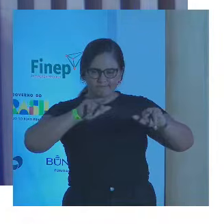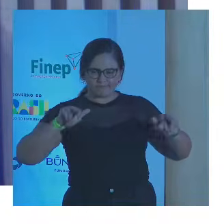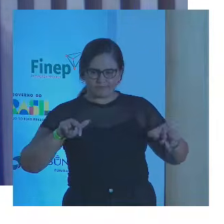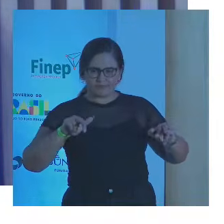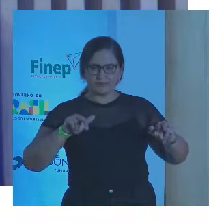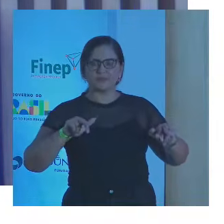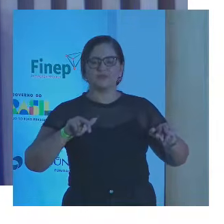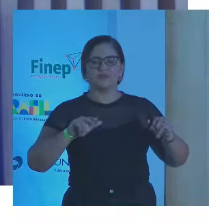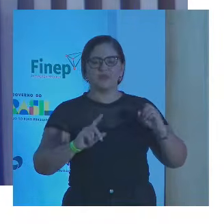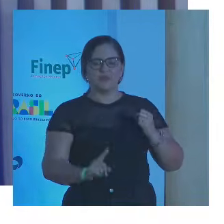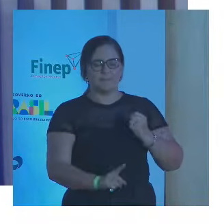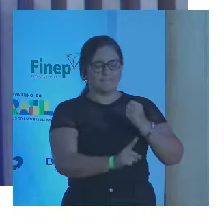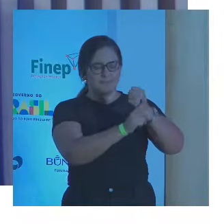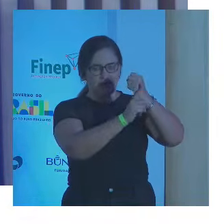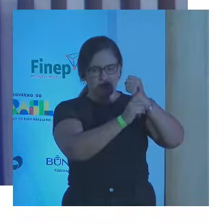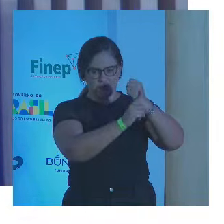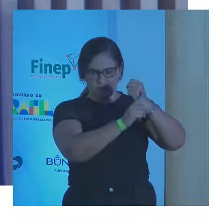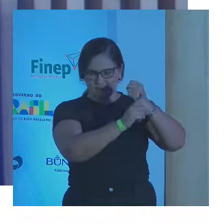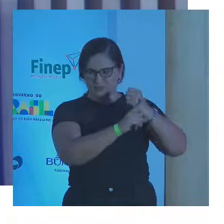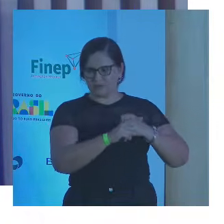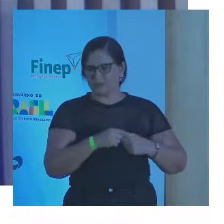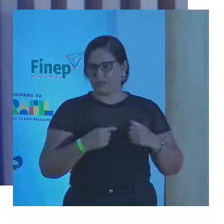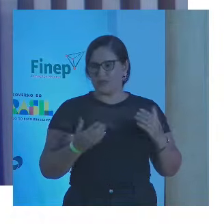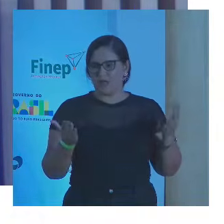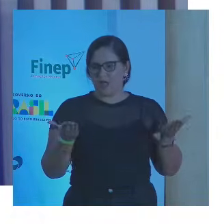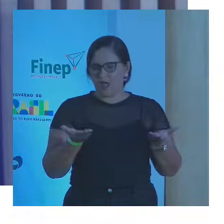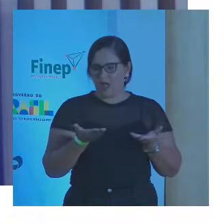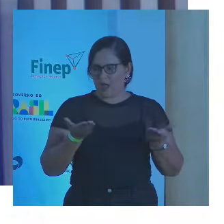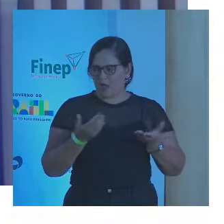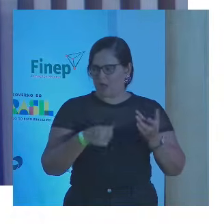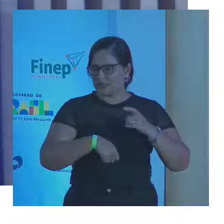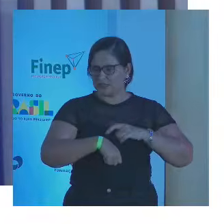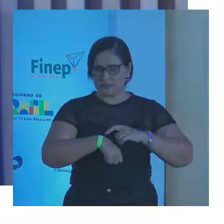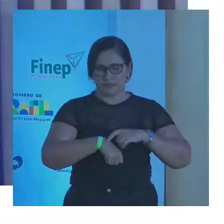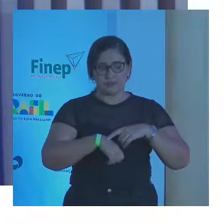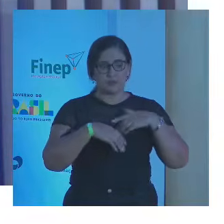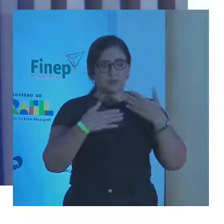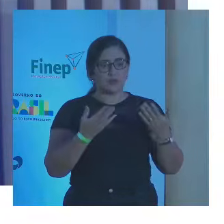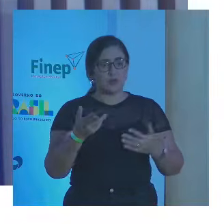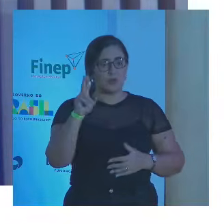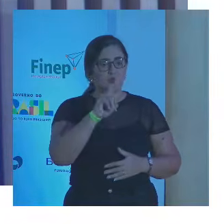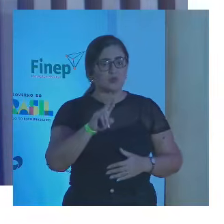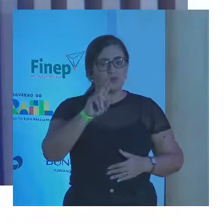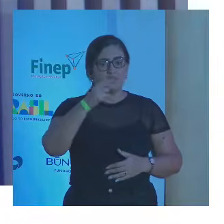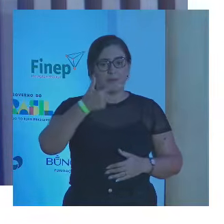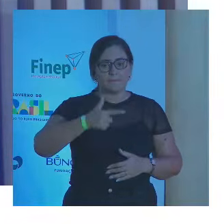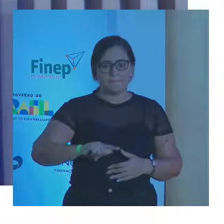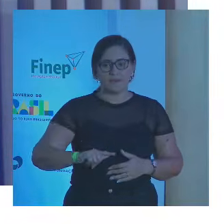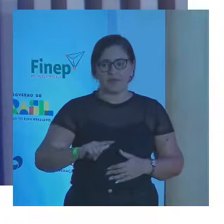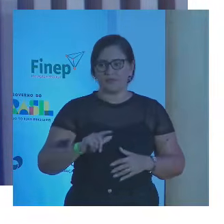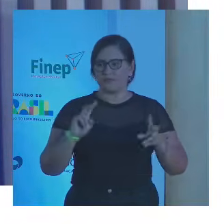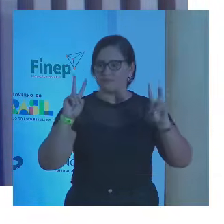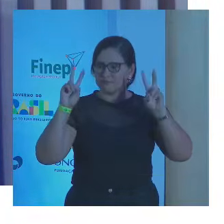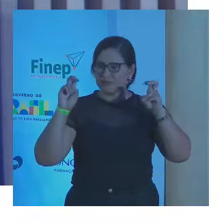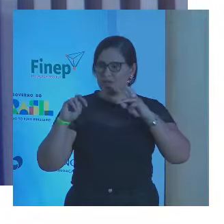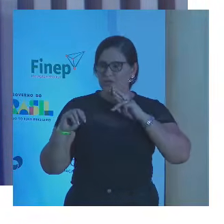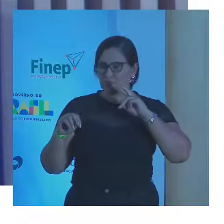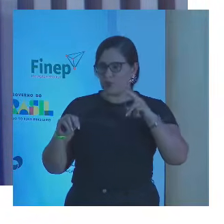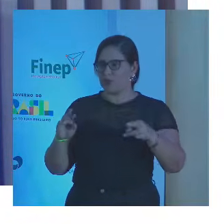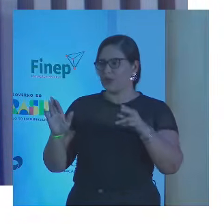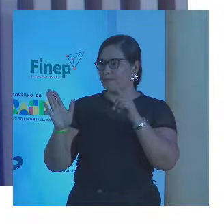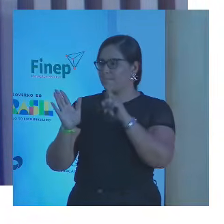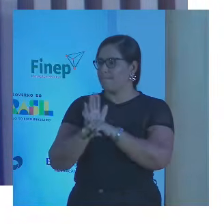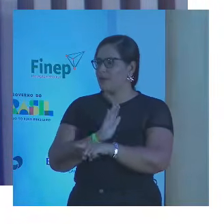frente a vários impactos dos nossos tempos atuais. Então, para explorar um pouco mais esse tópico e responder à